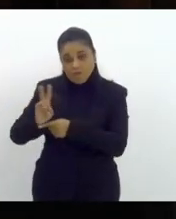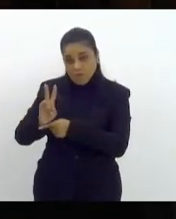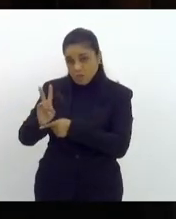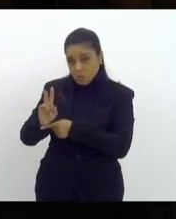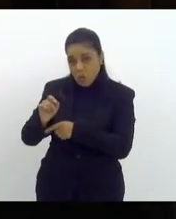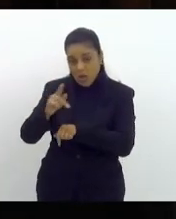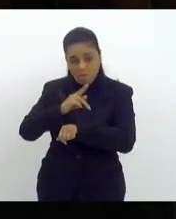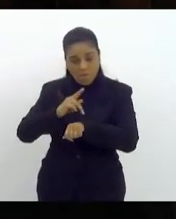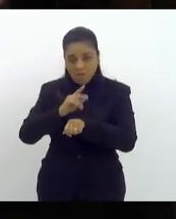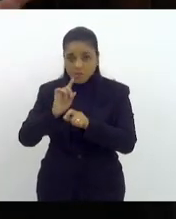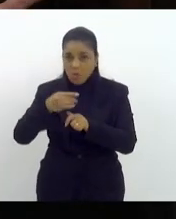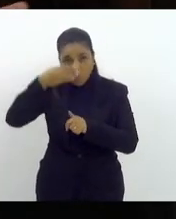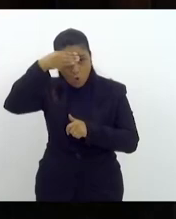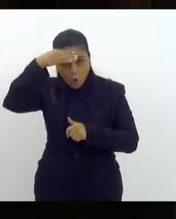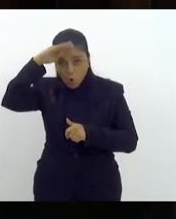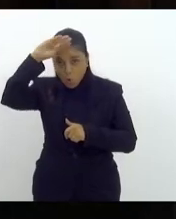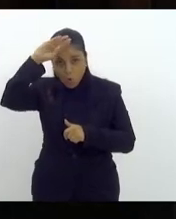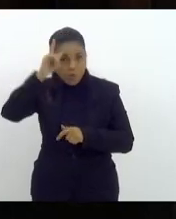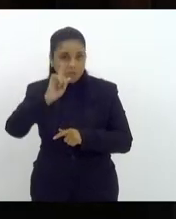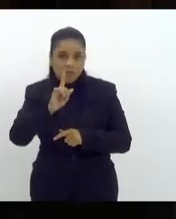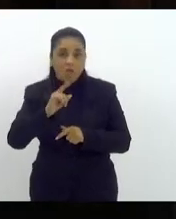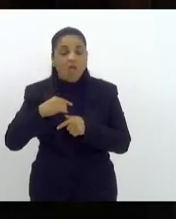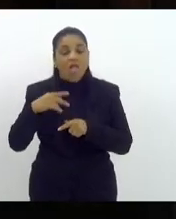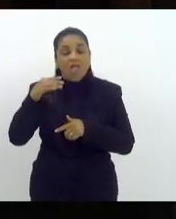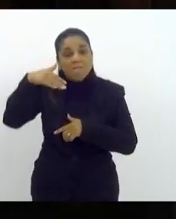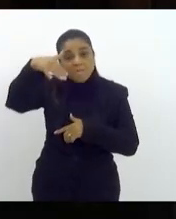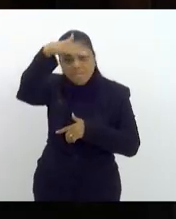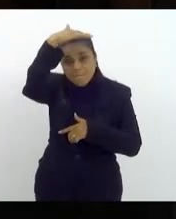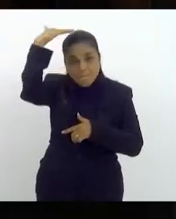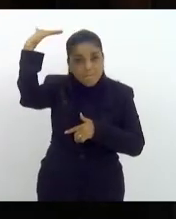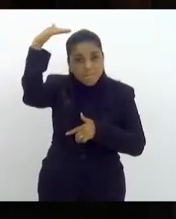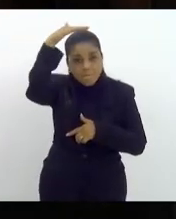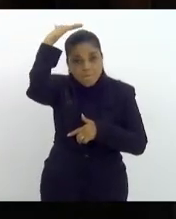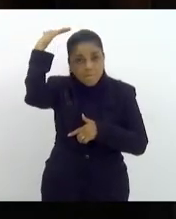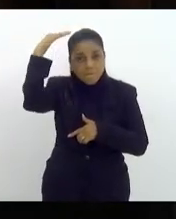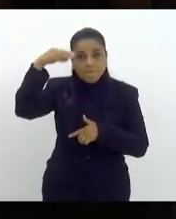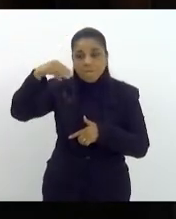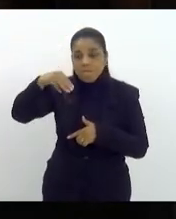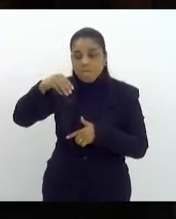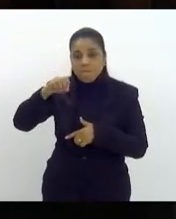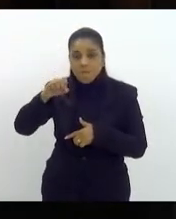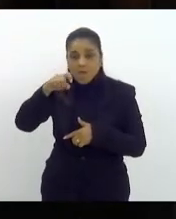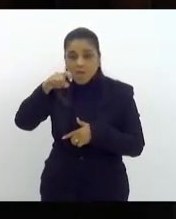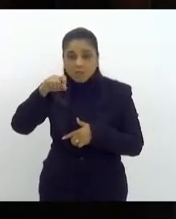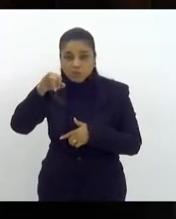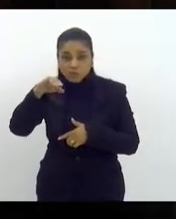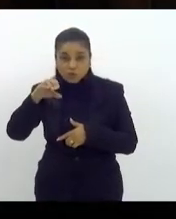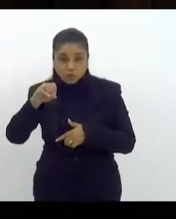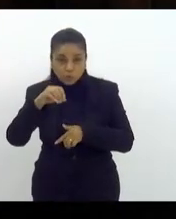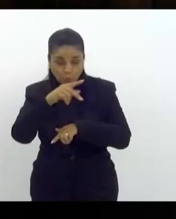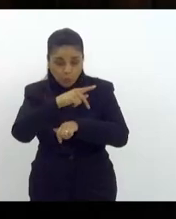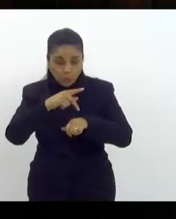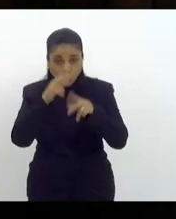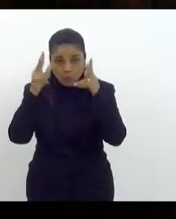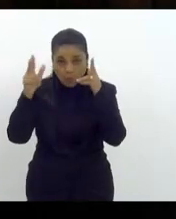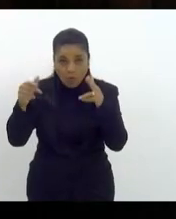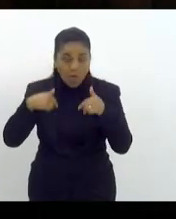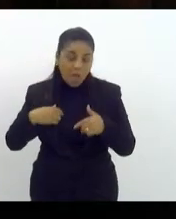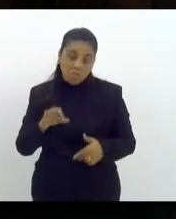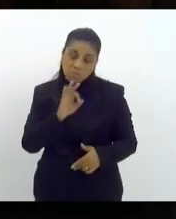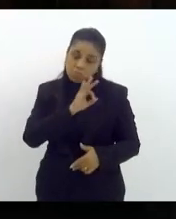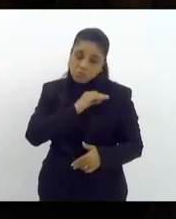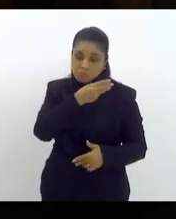Cuba não são os narcos que vão mandar aqui porque a polícia do Estado do Rio de Janeiro não pode fazer operação na favela